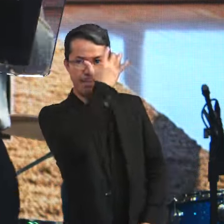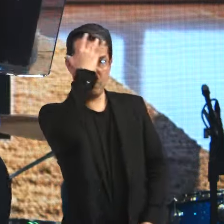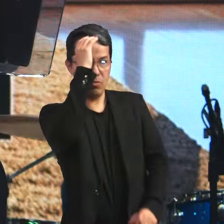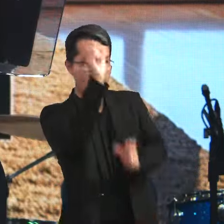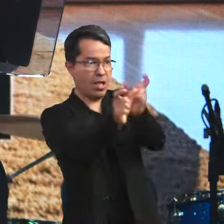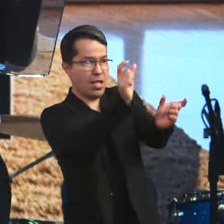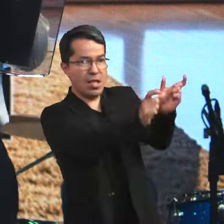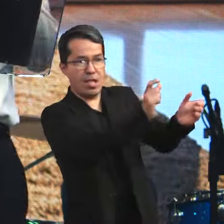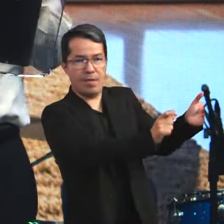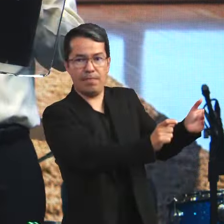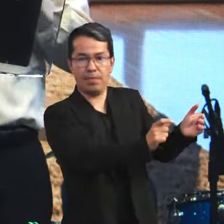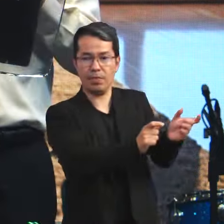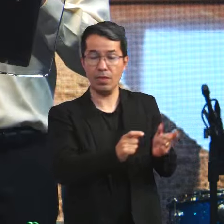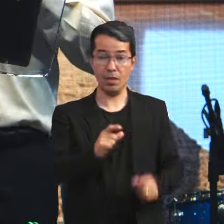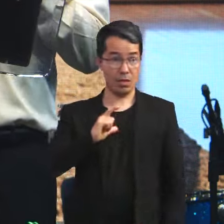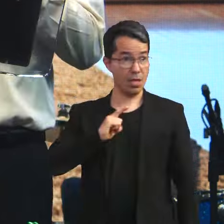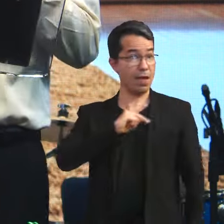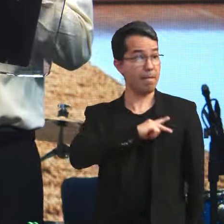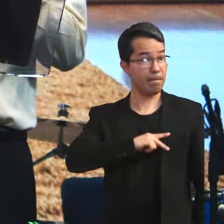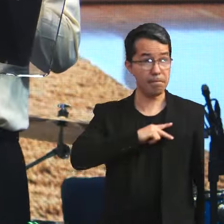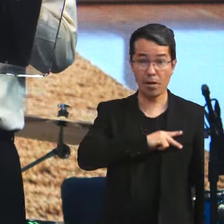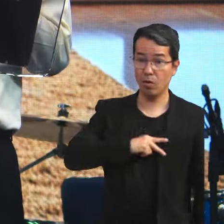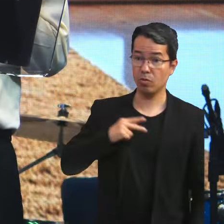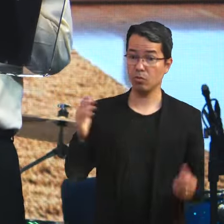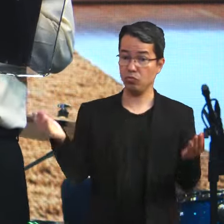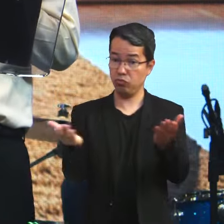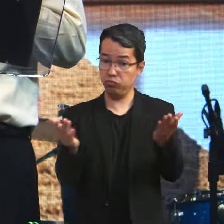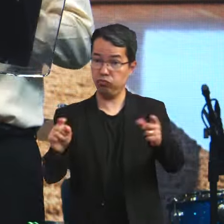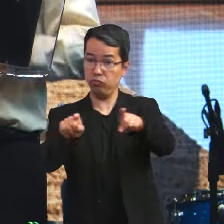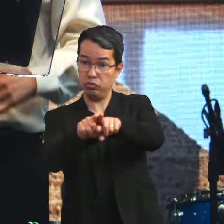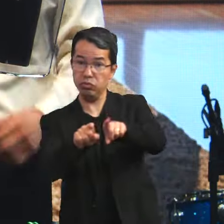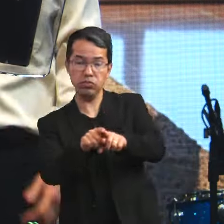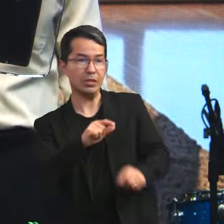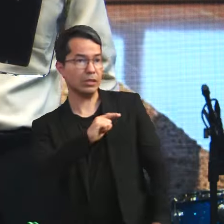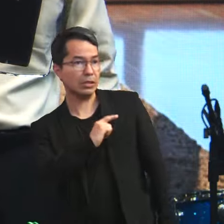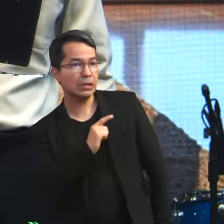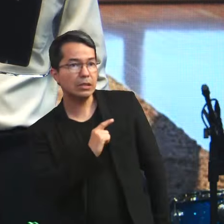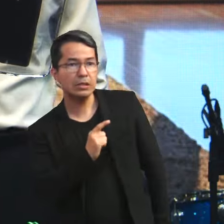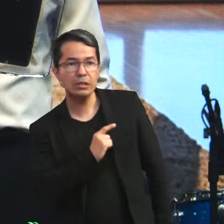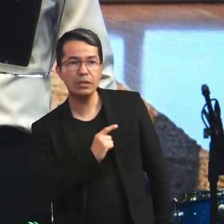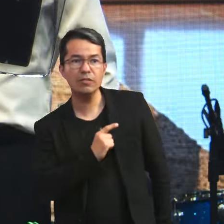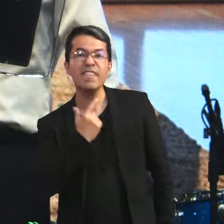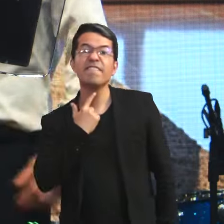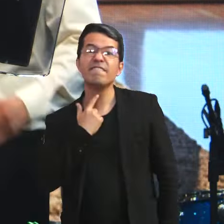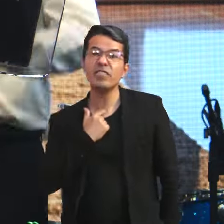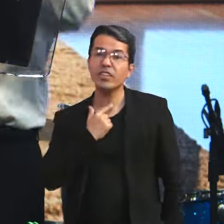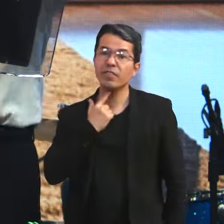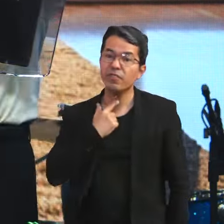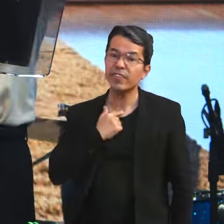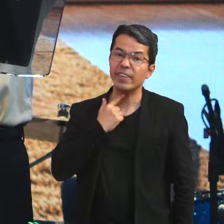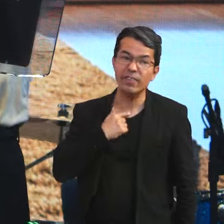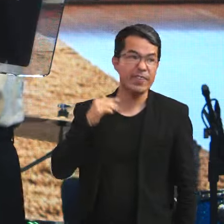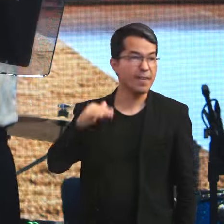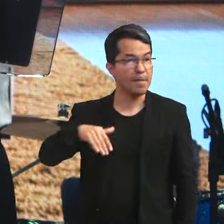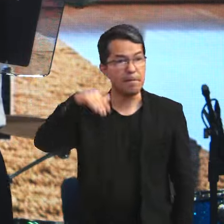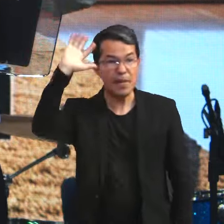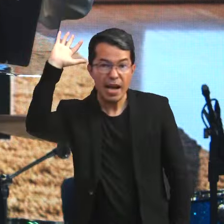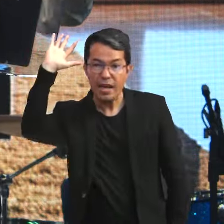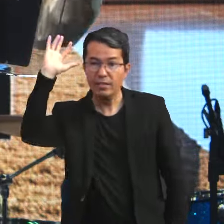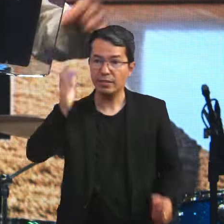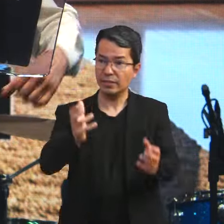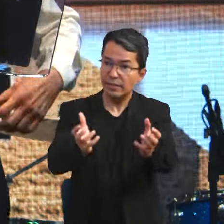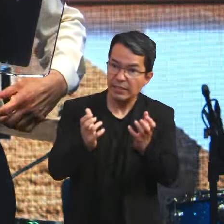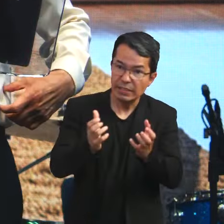del ele tomava decisões a partir da sua paixão todos aqu